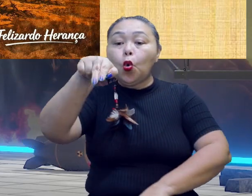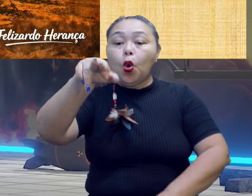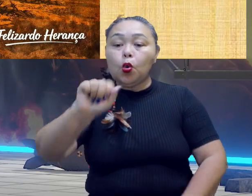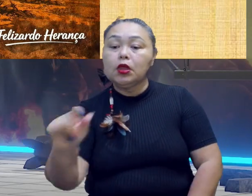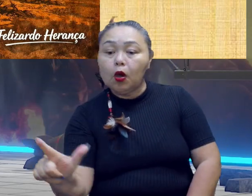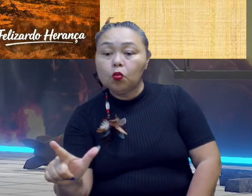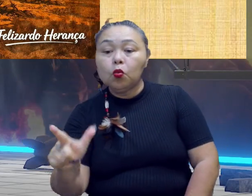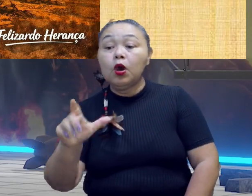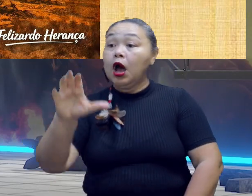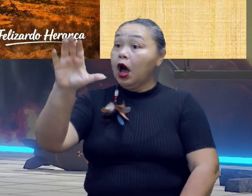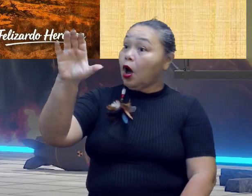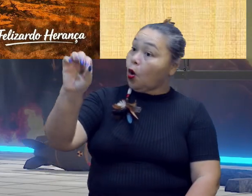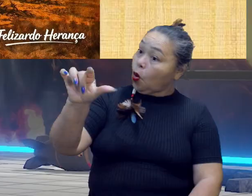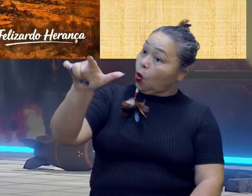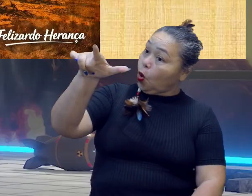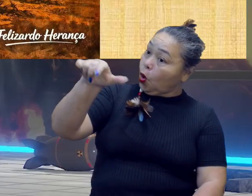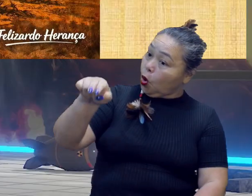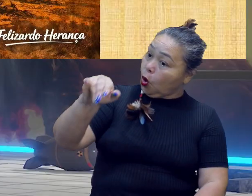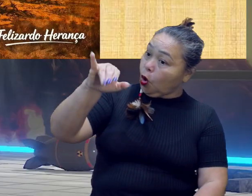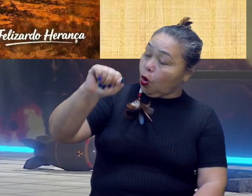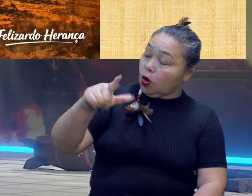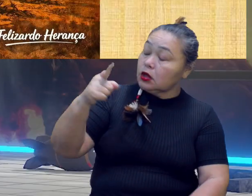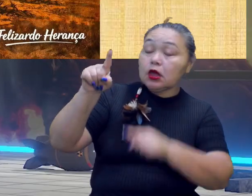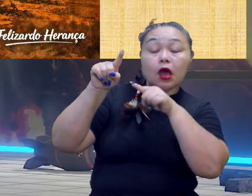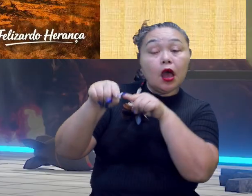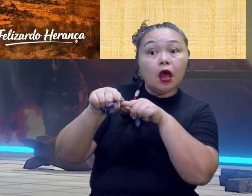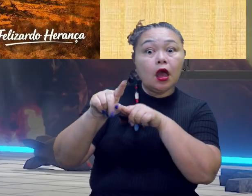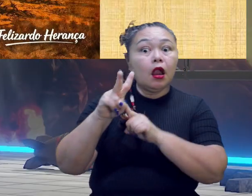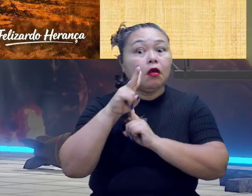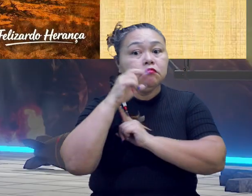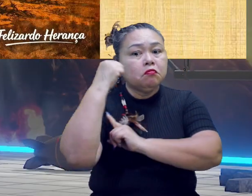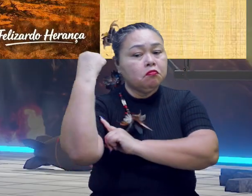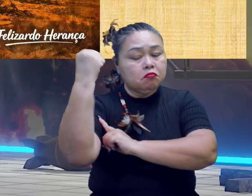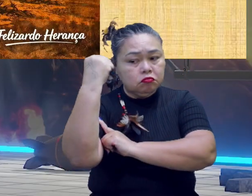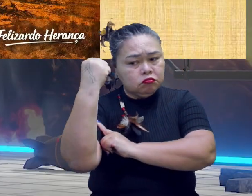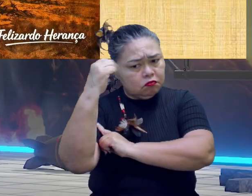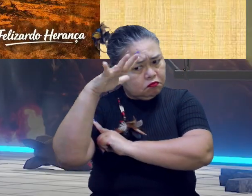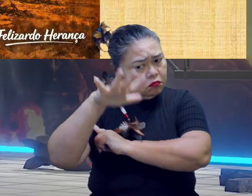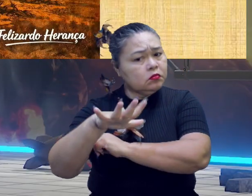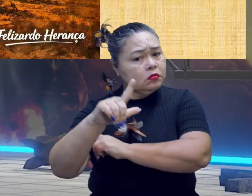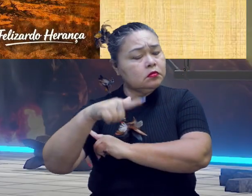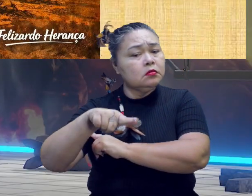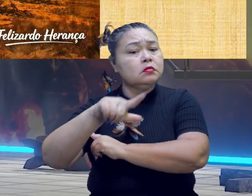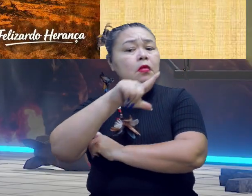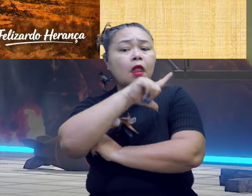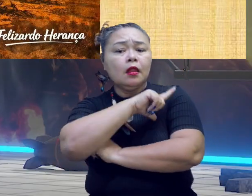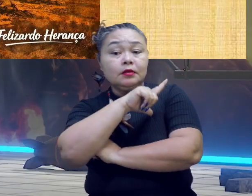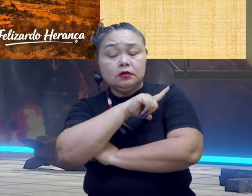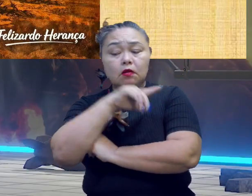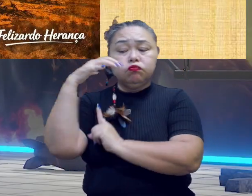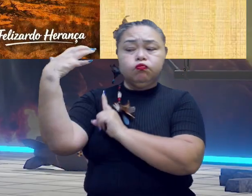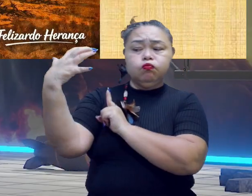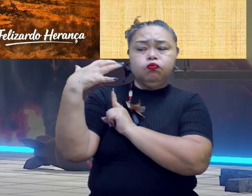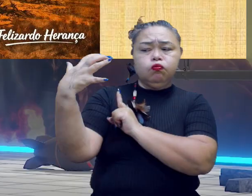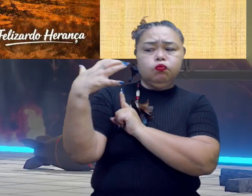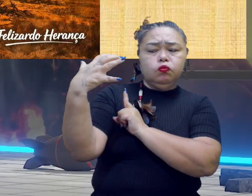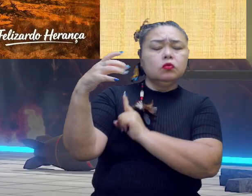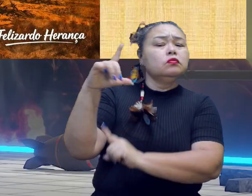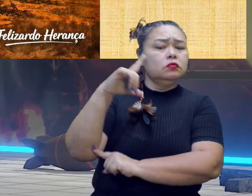Domínio colonial, as colônias, elas eram muito fortes. Havia uma influência muito